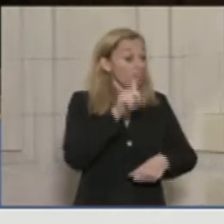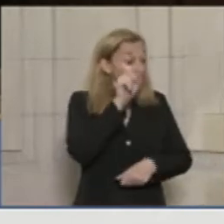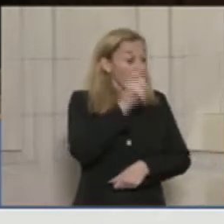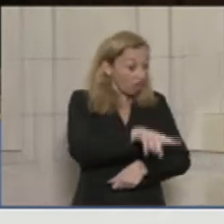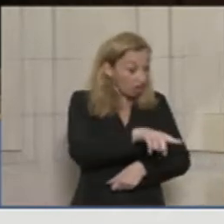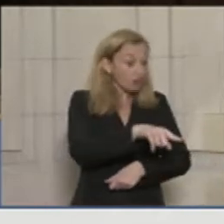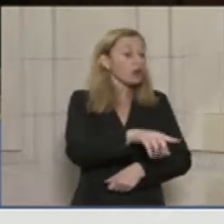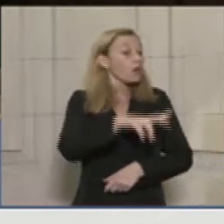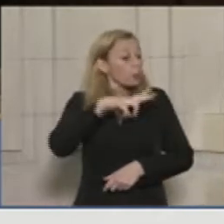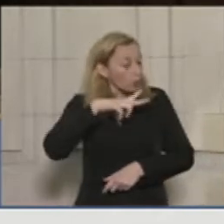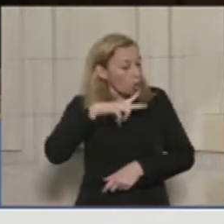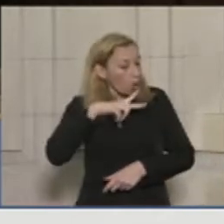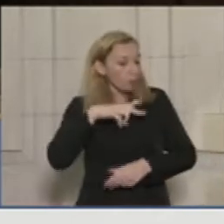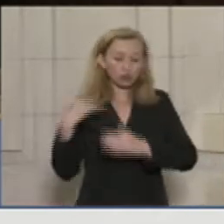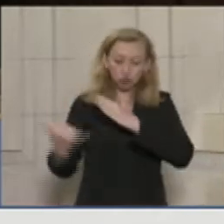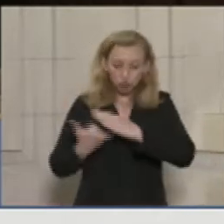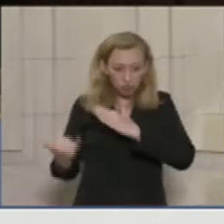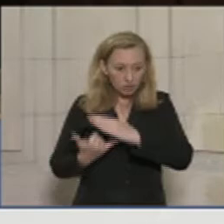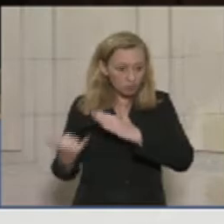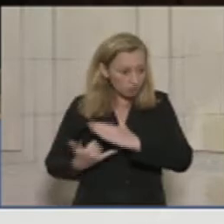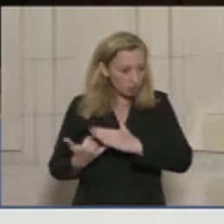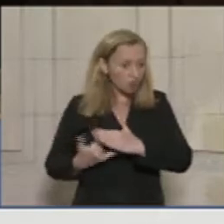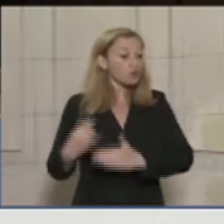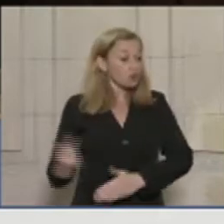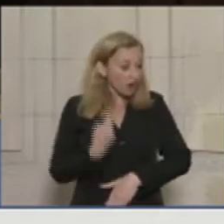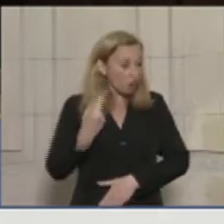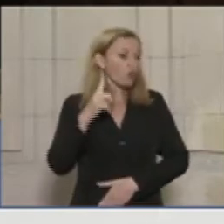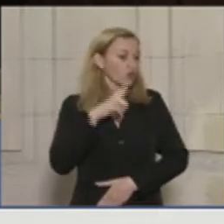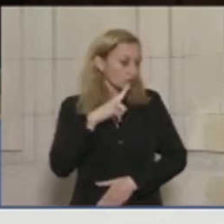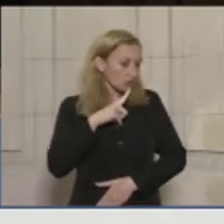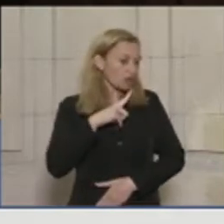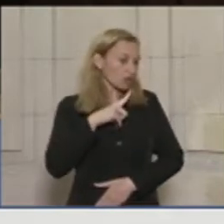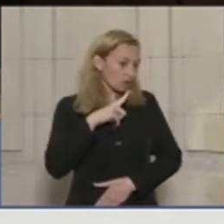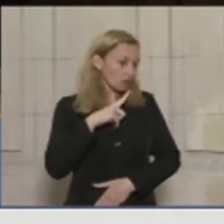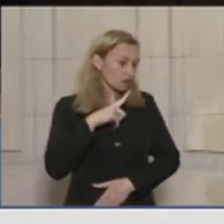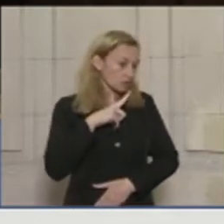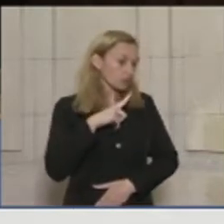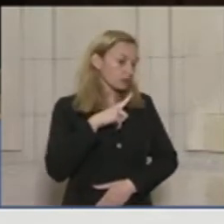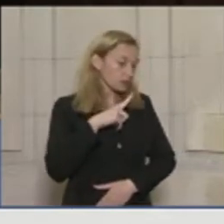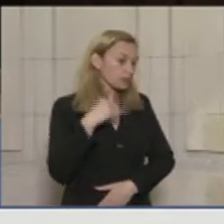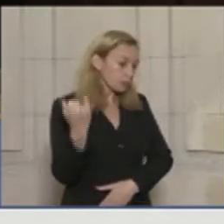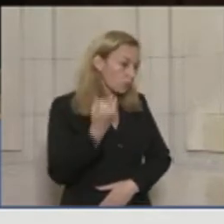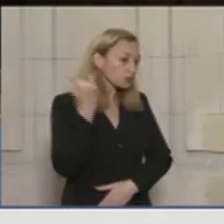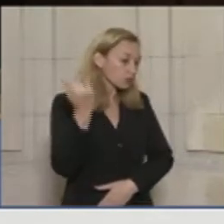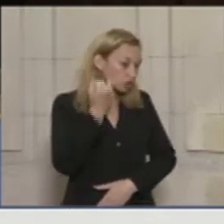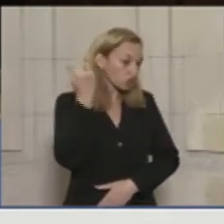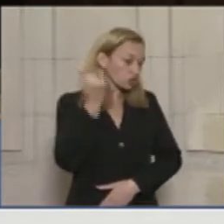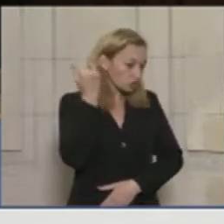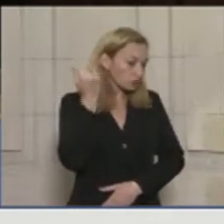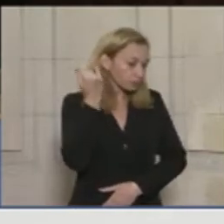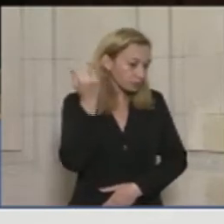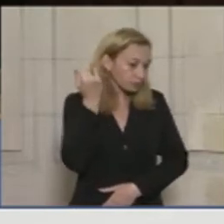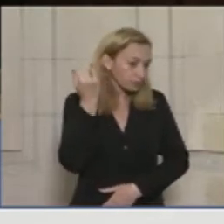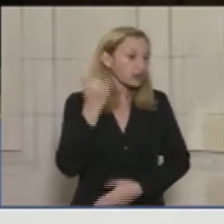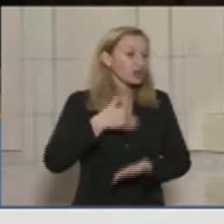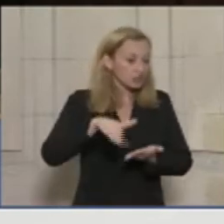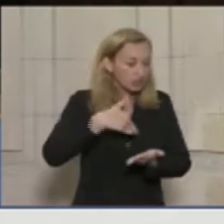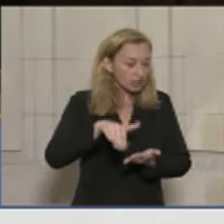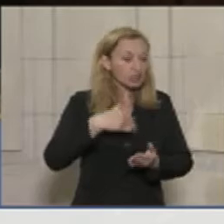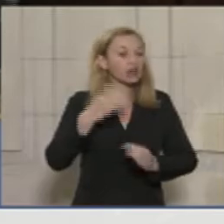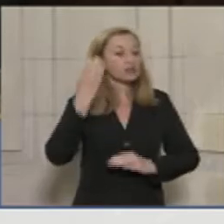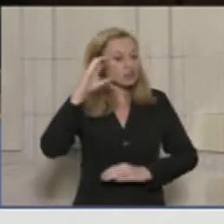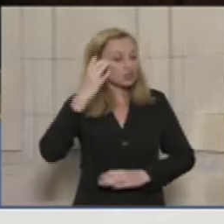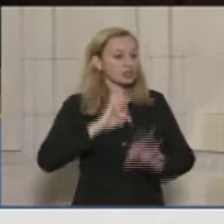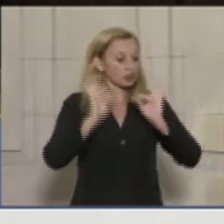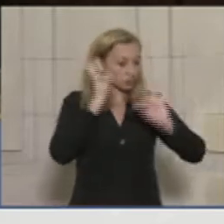com autonomia institucional, reportando diretamente e devendo satisfações diretamente ao gabinete do secretário de Ciência e